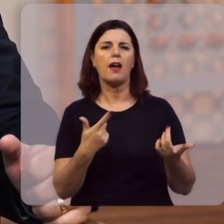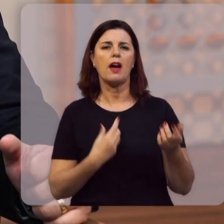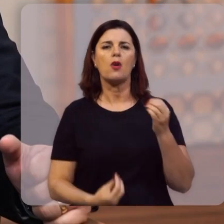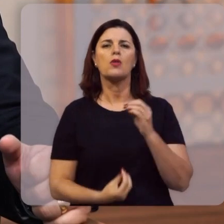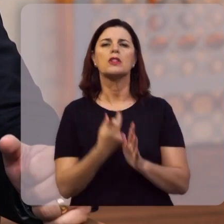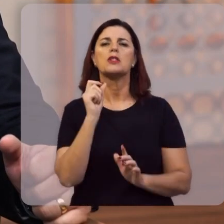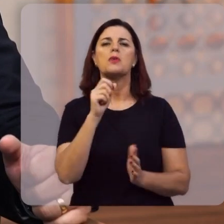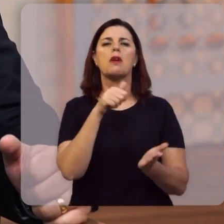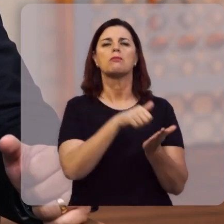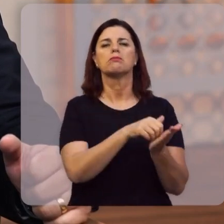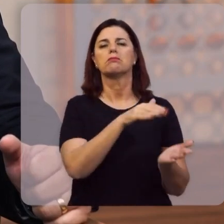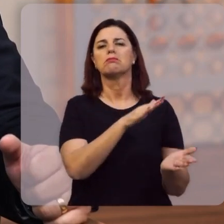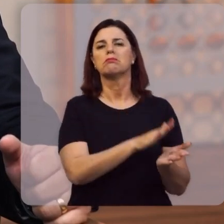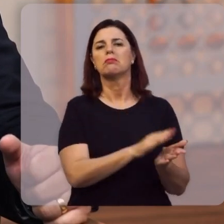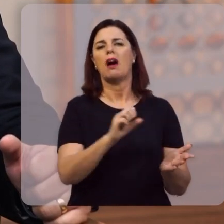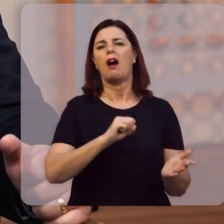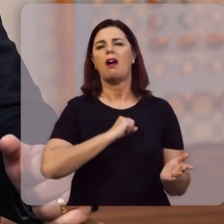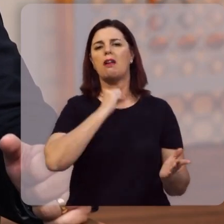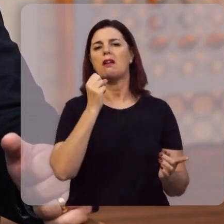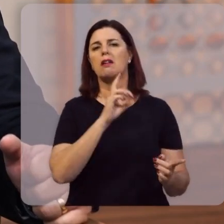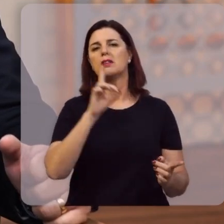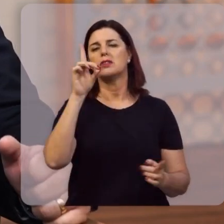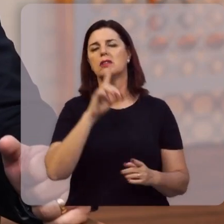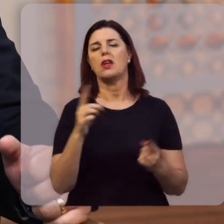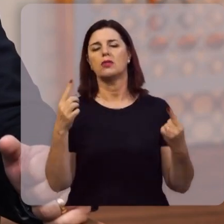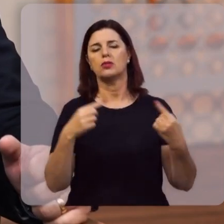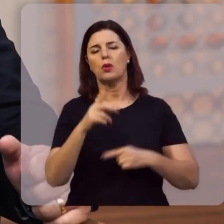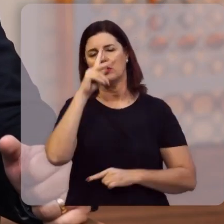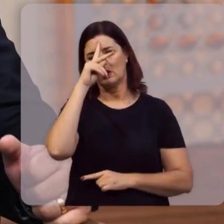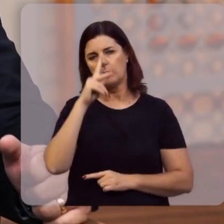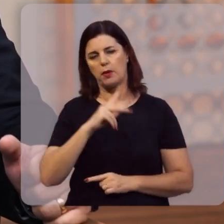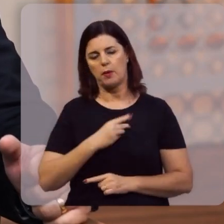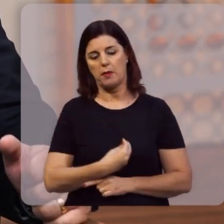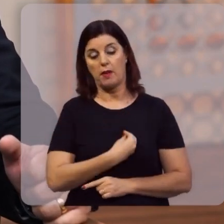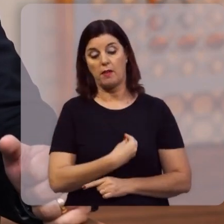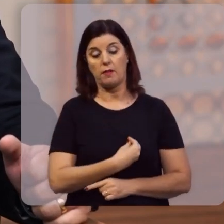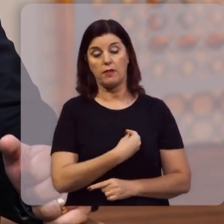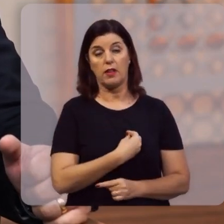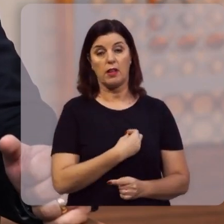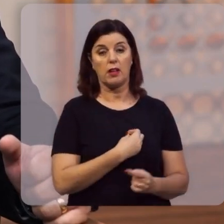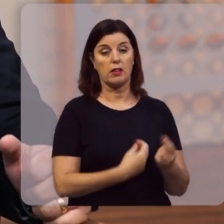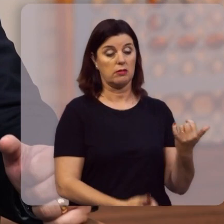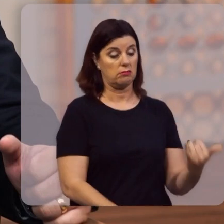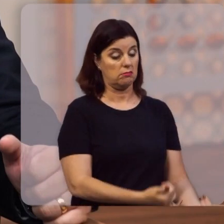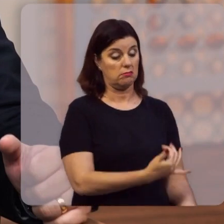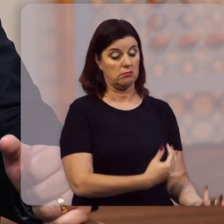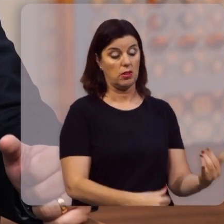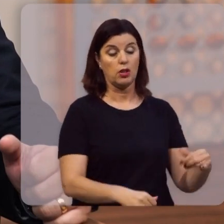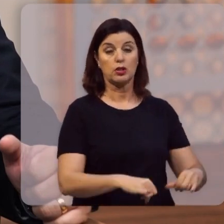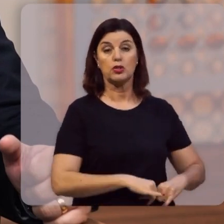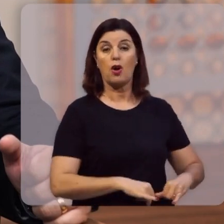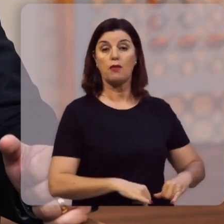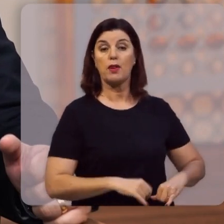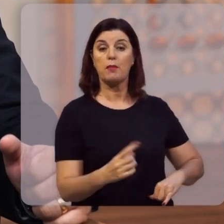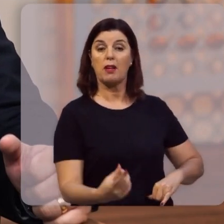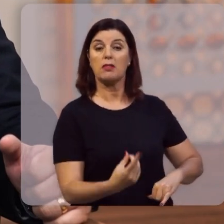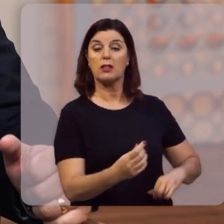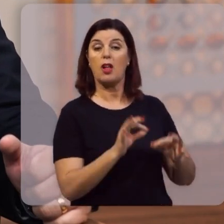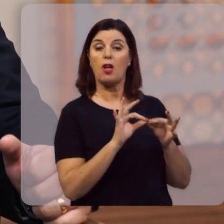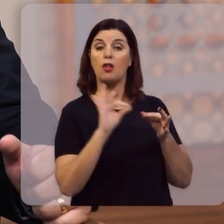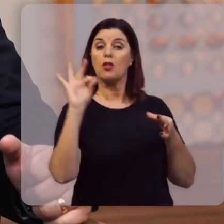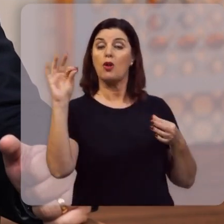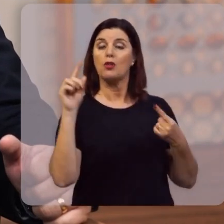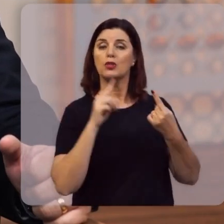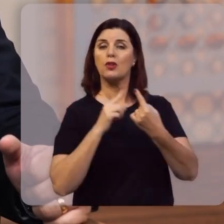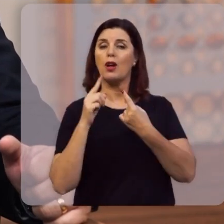da ira eterna de Deus contra si mesmo, vivendo uma vida de tremendo sofrimento eterno, longe